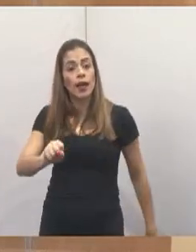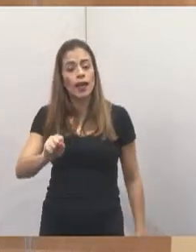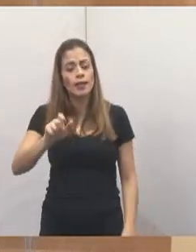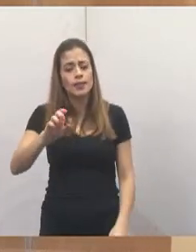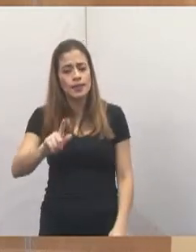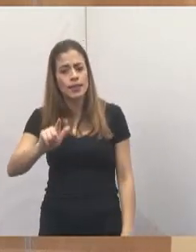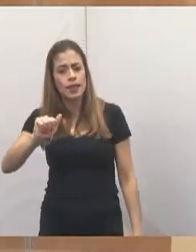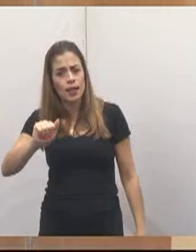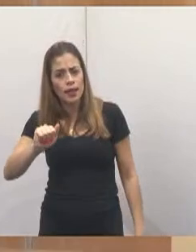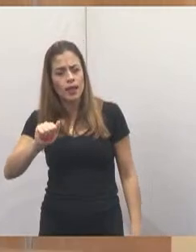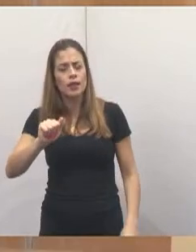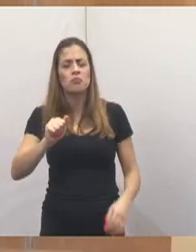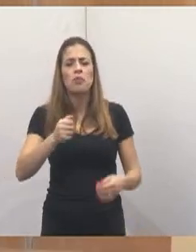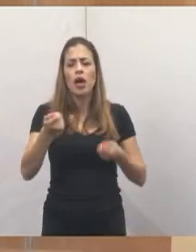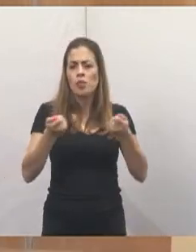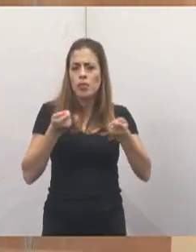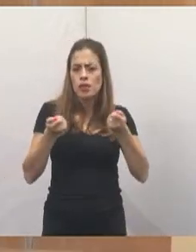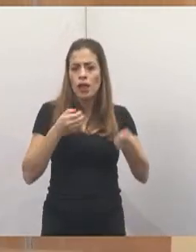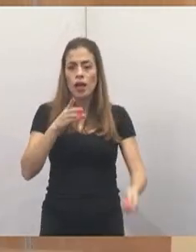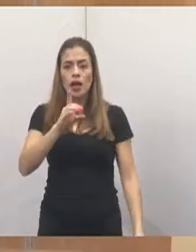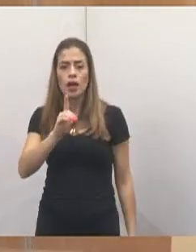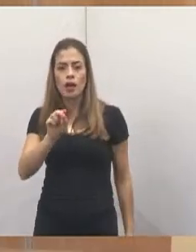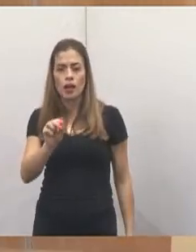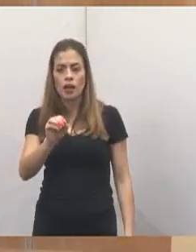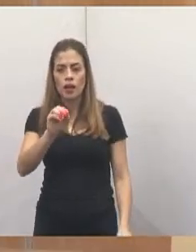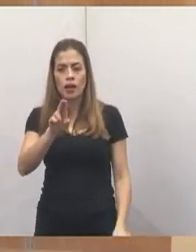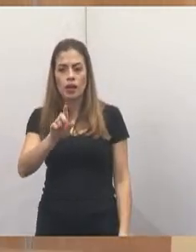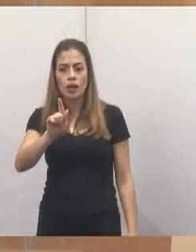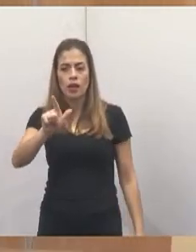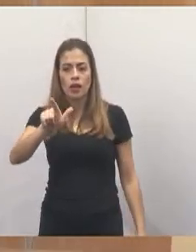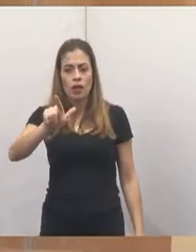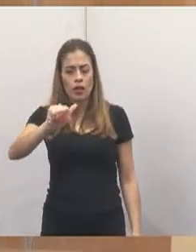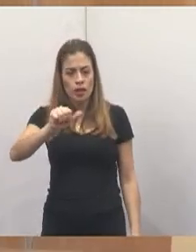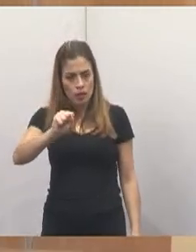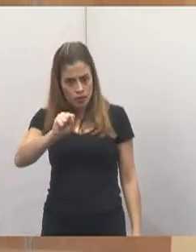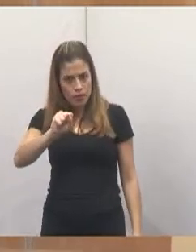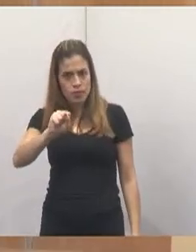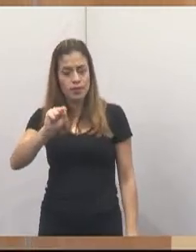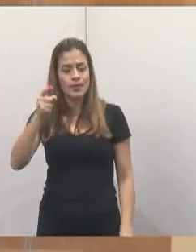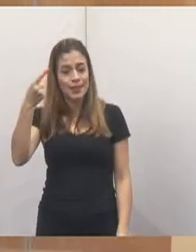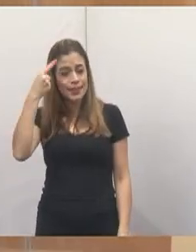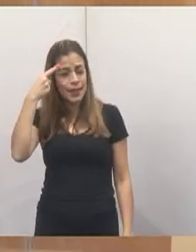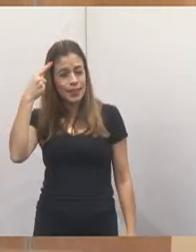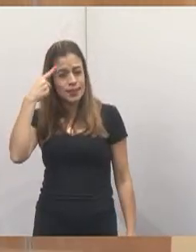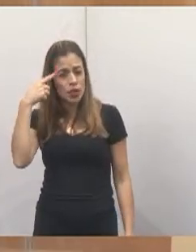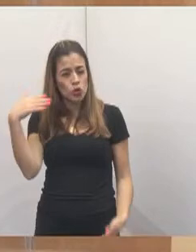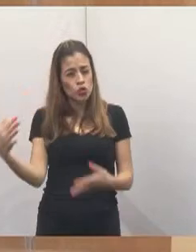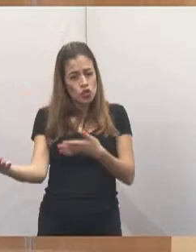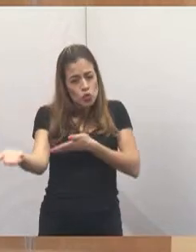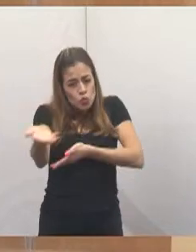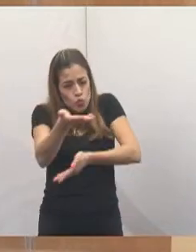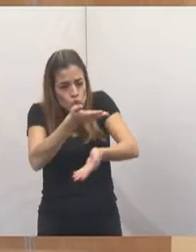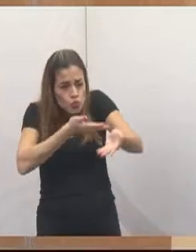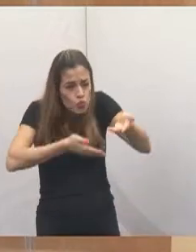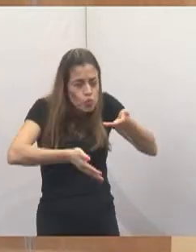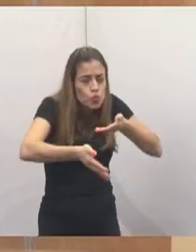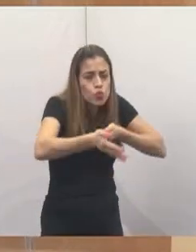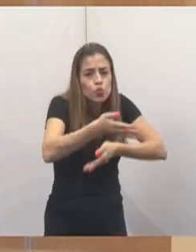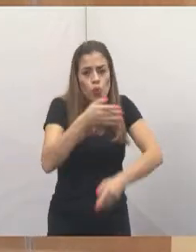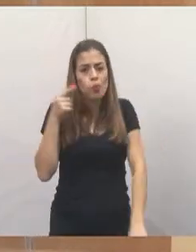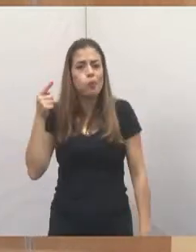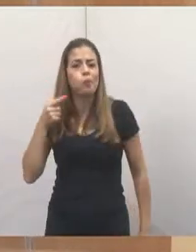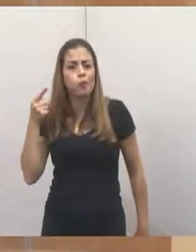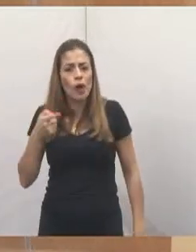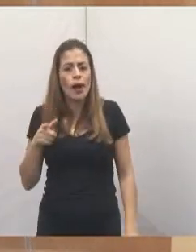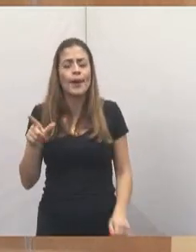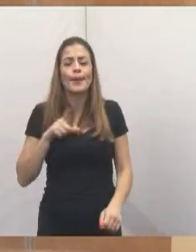Douglas, que ele já passou para uma outra pessoa, que ele, na intenção de envolver novos advogados. Então, já tem uma nova